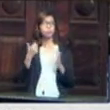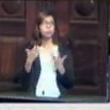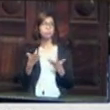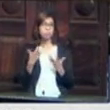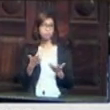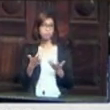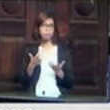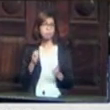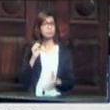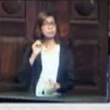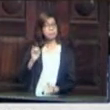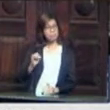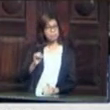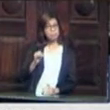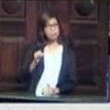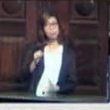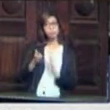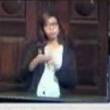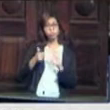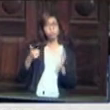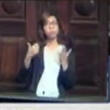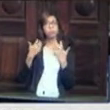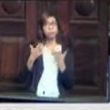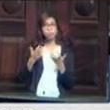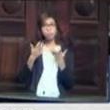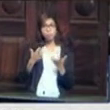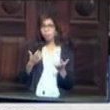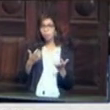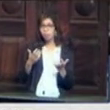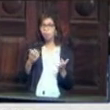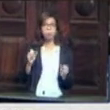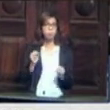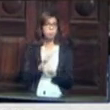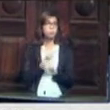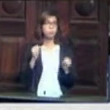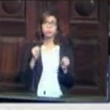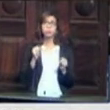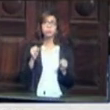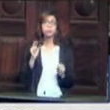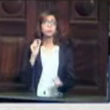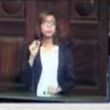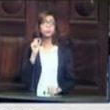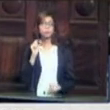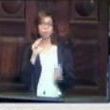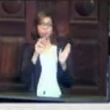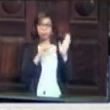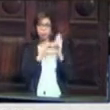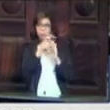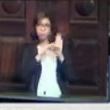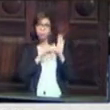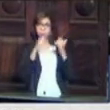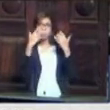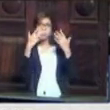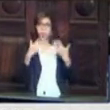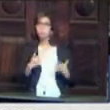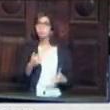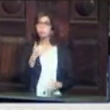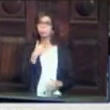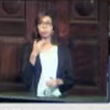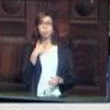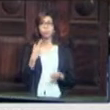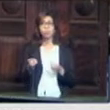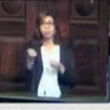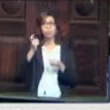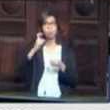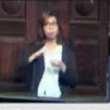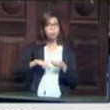ele deseja retirar e não é possível, como diz a Constituição Federal, retroceder na